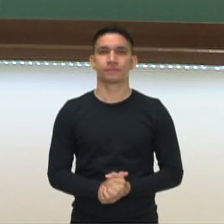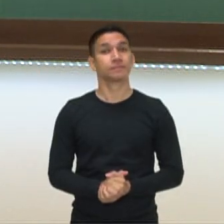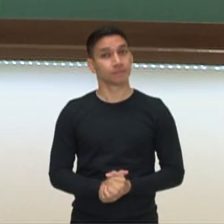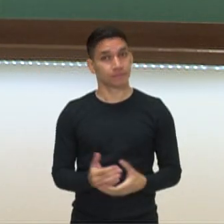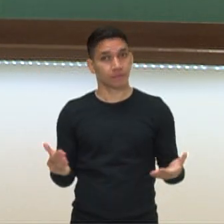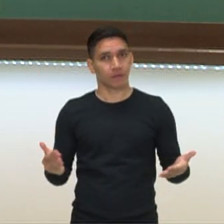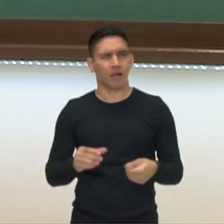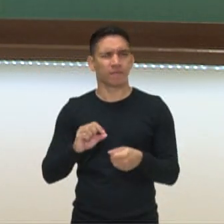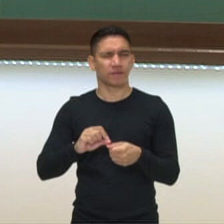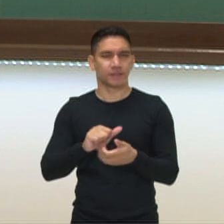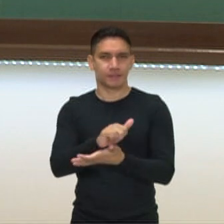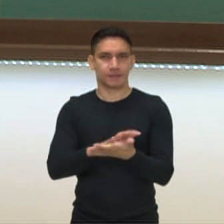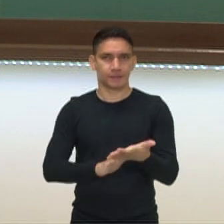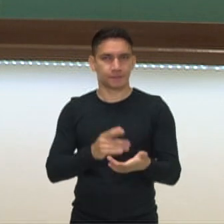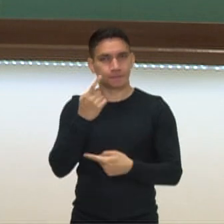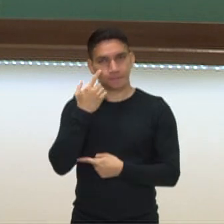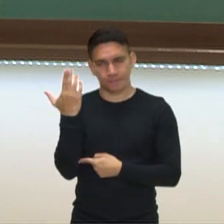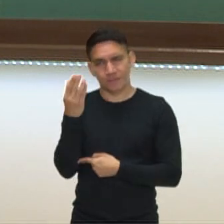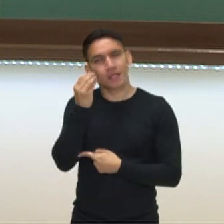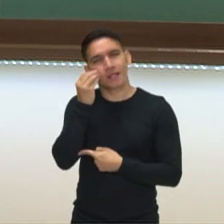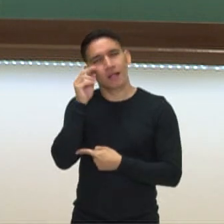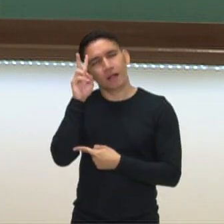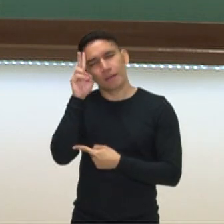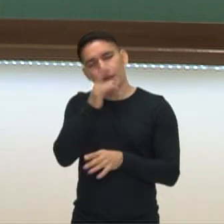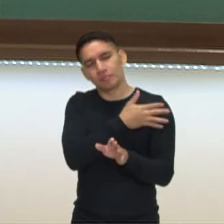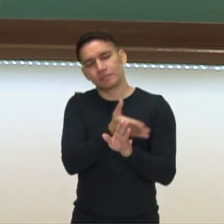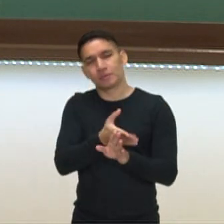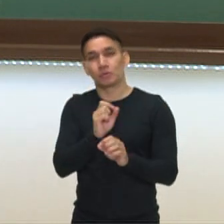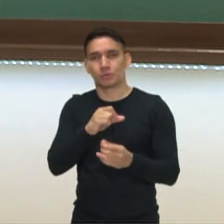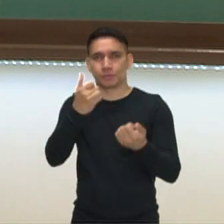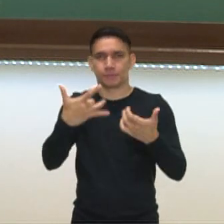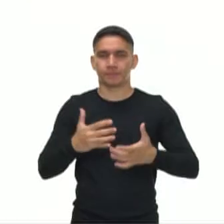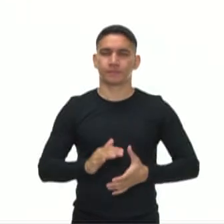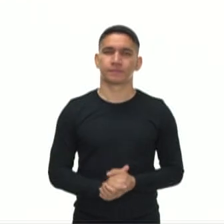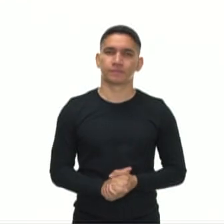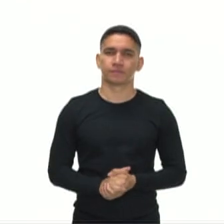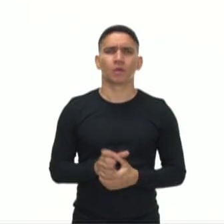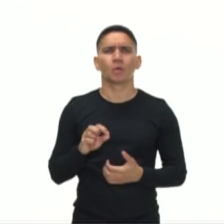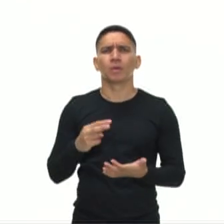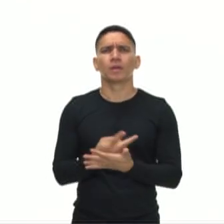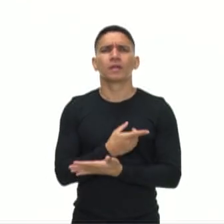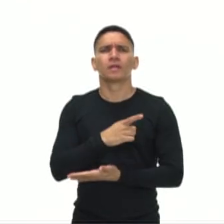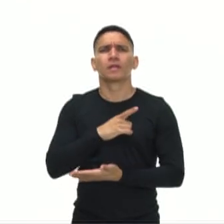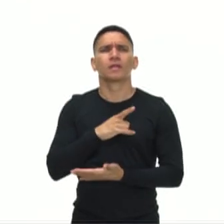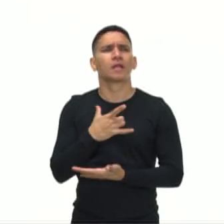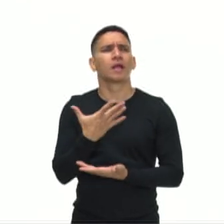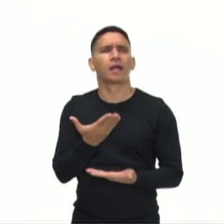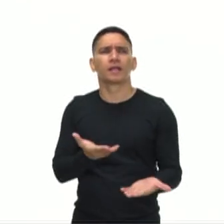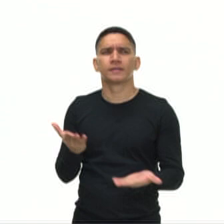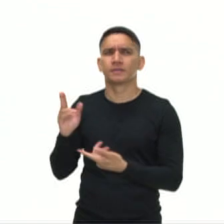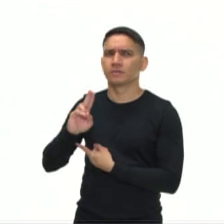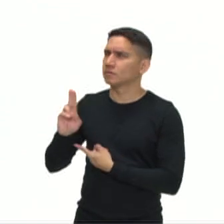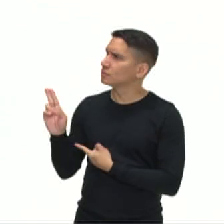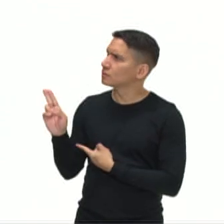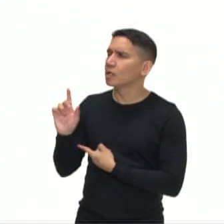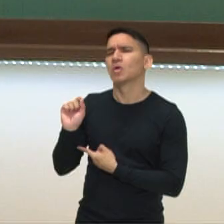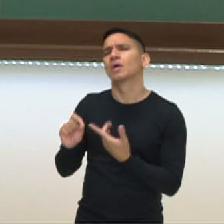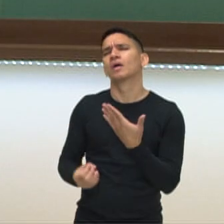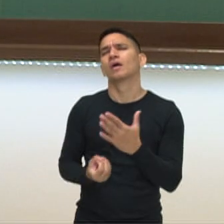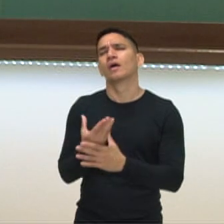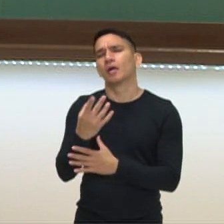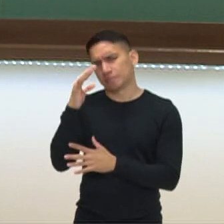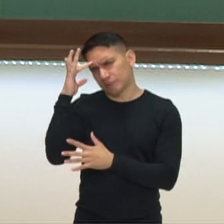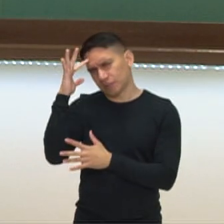Vamos fazer um pequeno exercício agora? Vamos tentar lembrar o que a gente falou até agora? O que é fábula praetesta e quem a criou? Dá